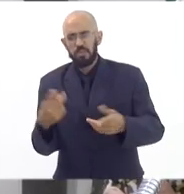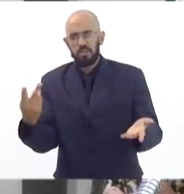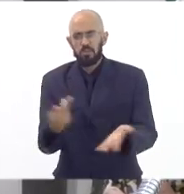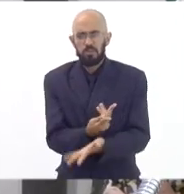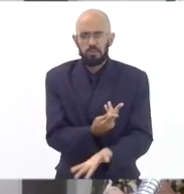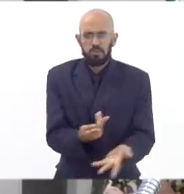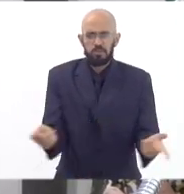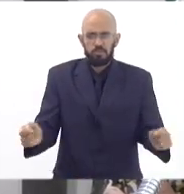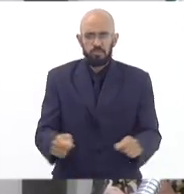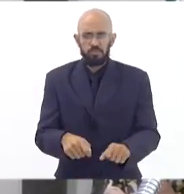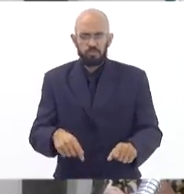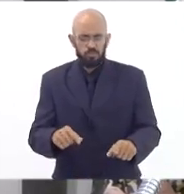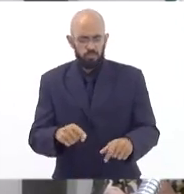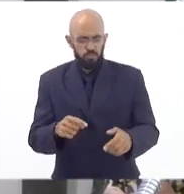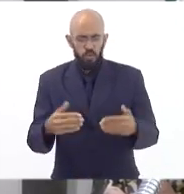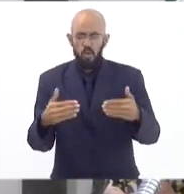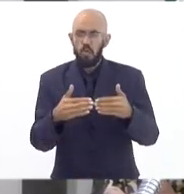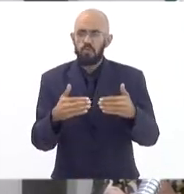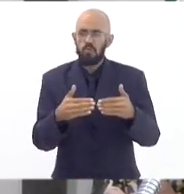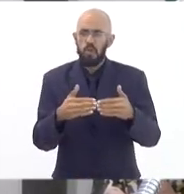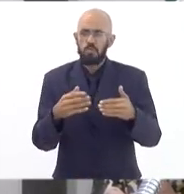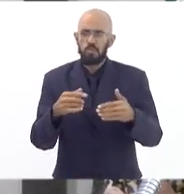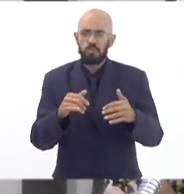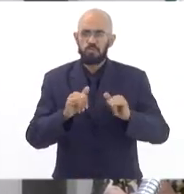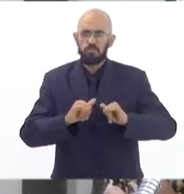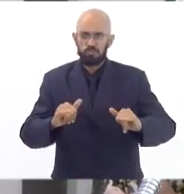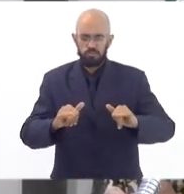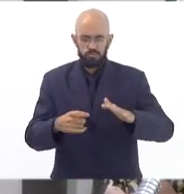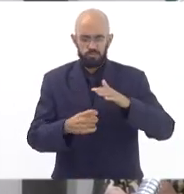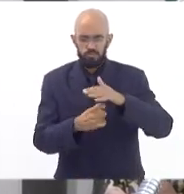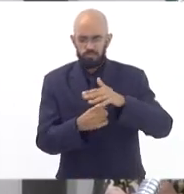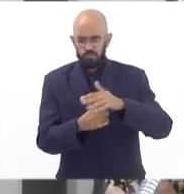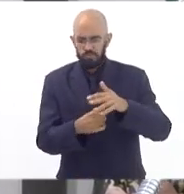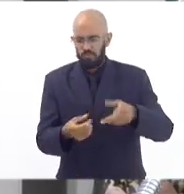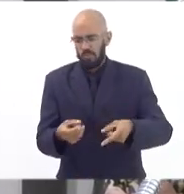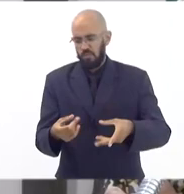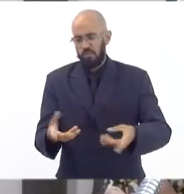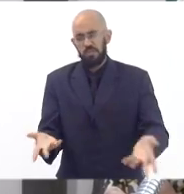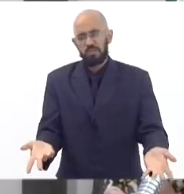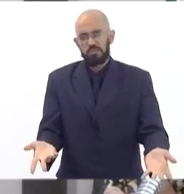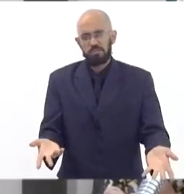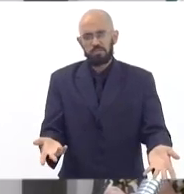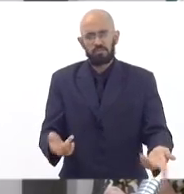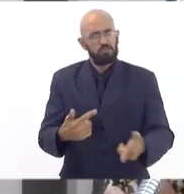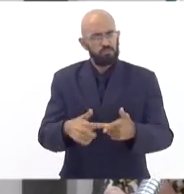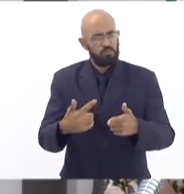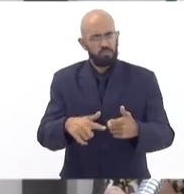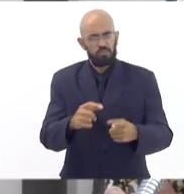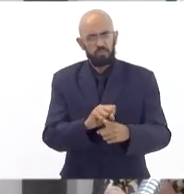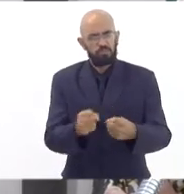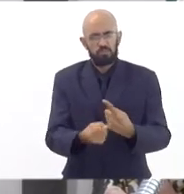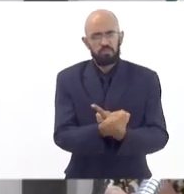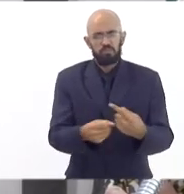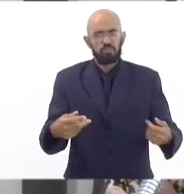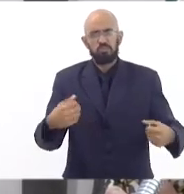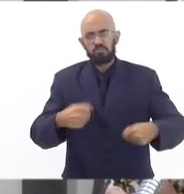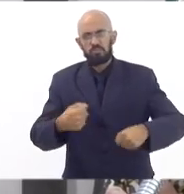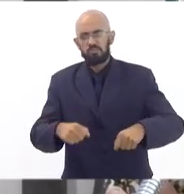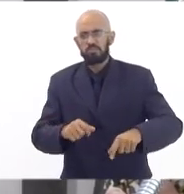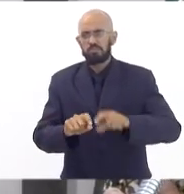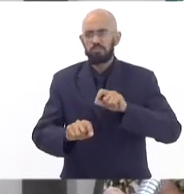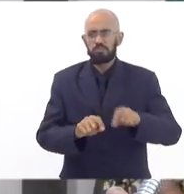apresentado é por ter quiosques montados para venda que a ser todos um problema social que tem que